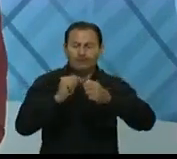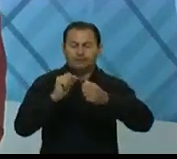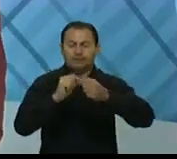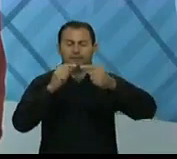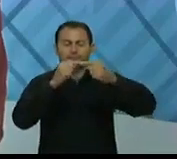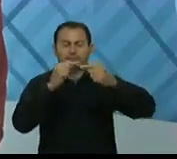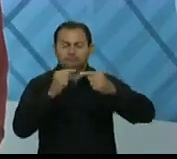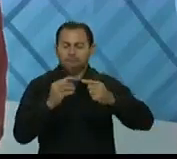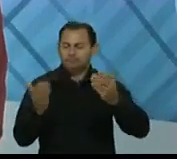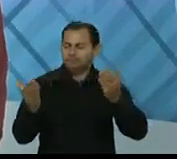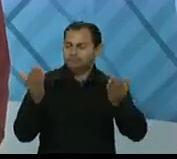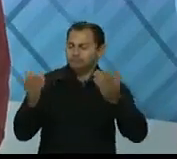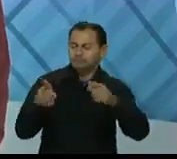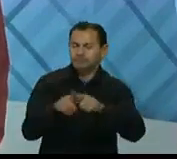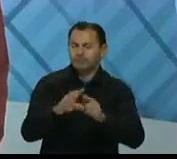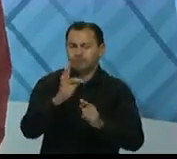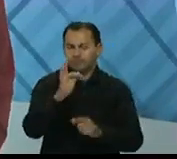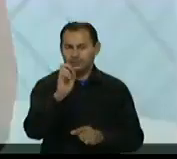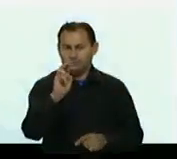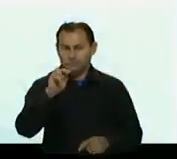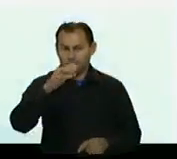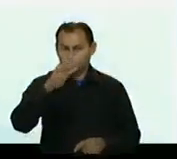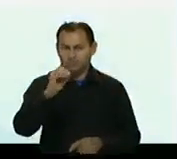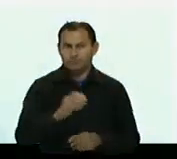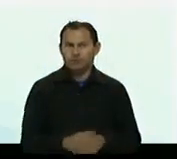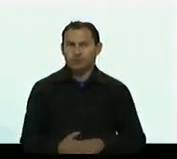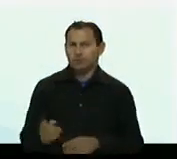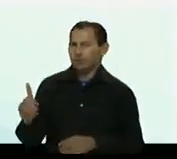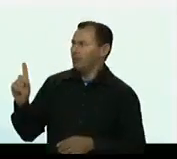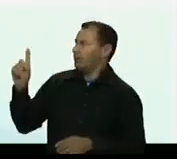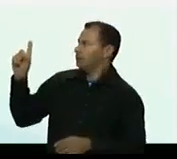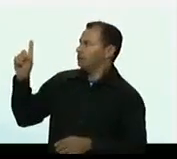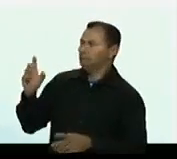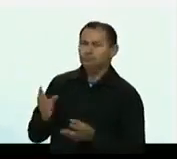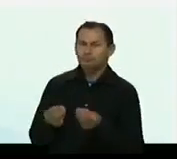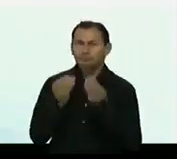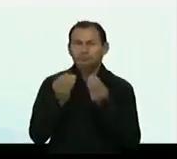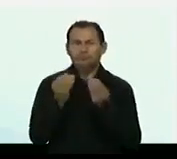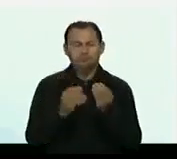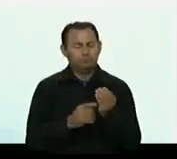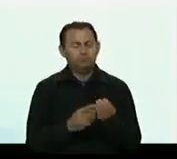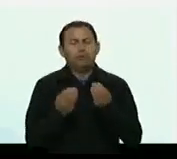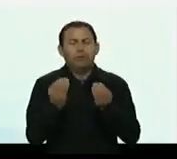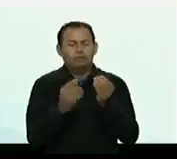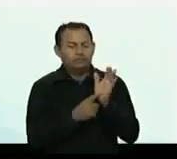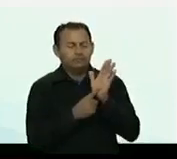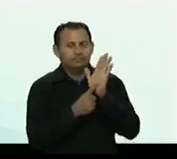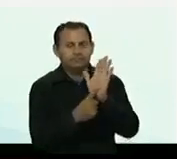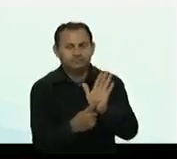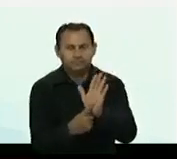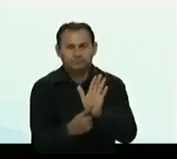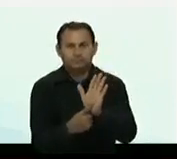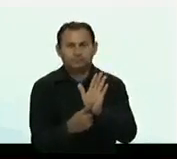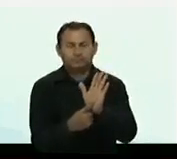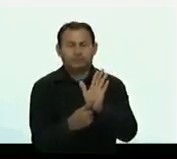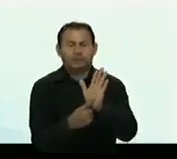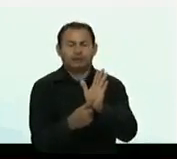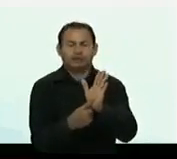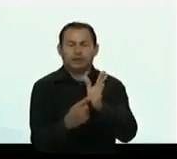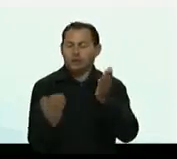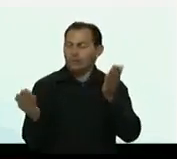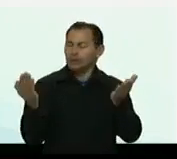uma situação por meio de função. Vejamos outro questionamento. Como representar esta